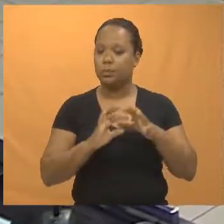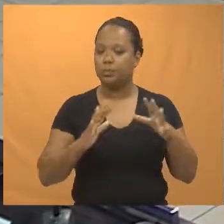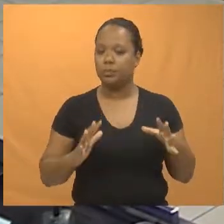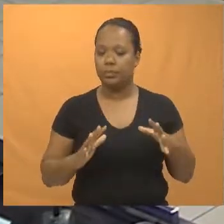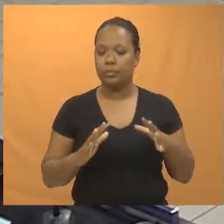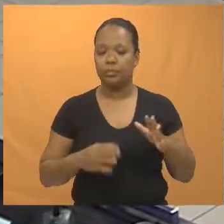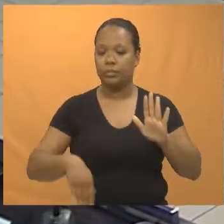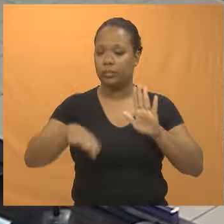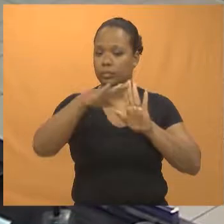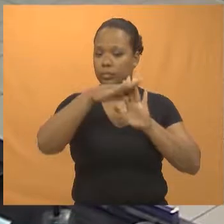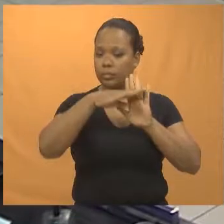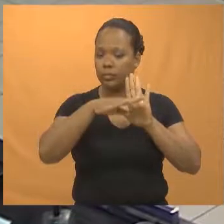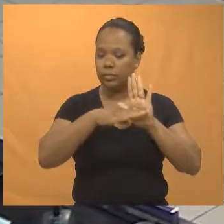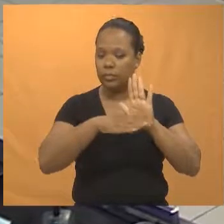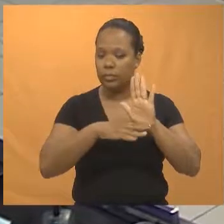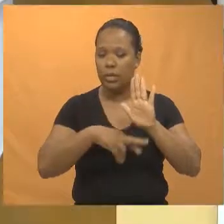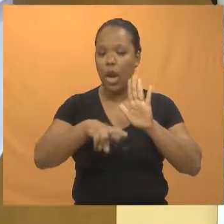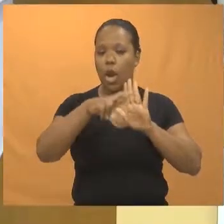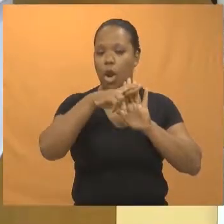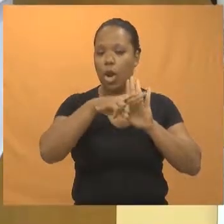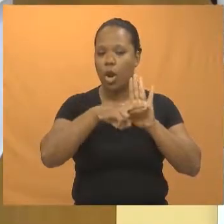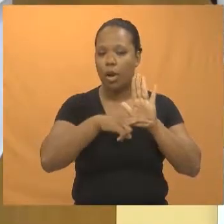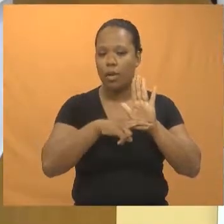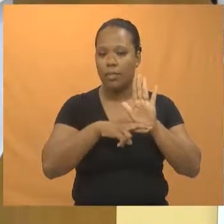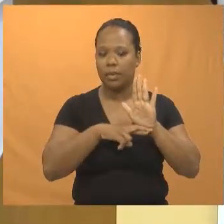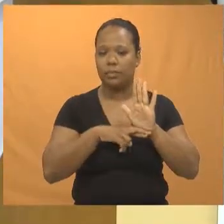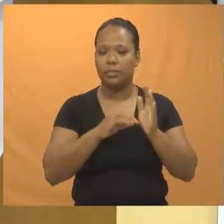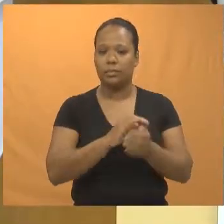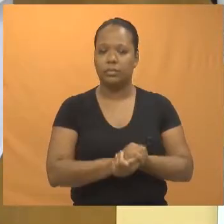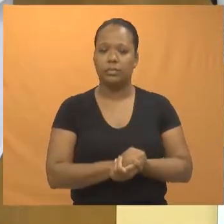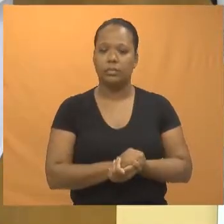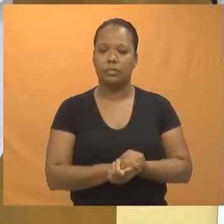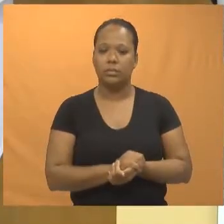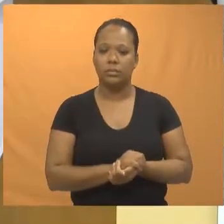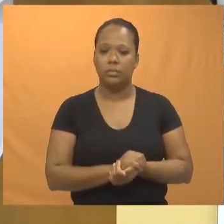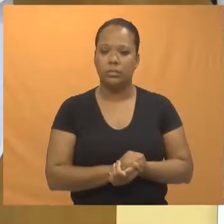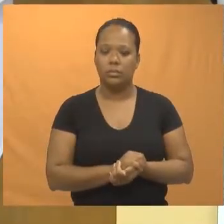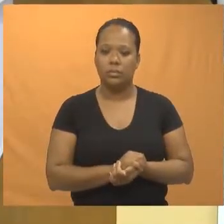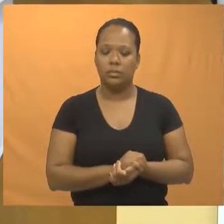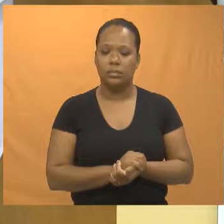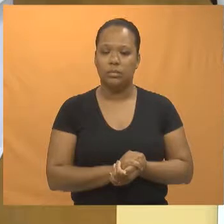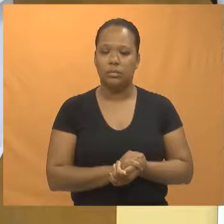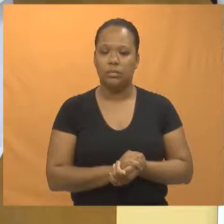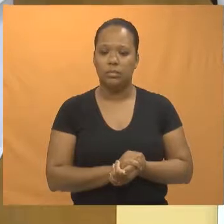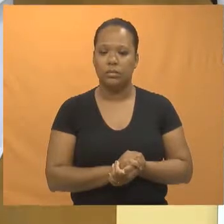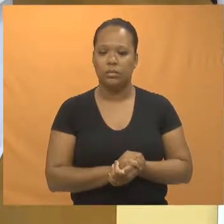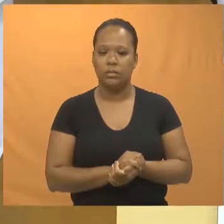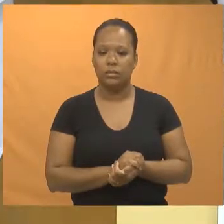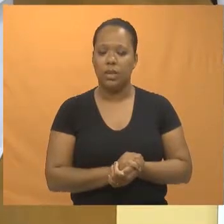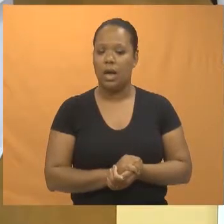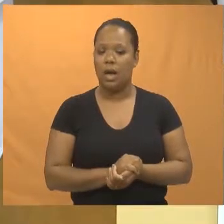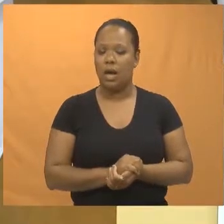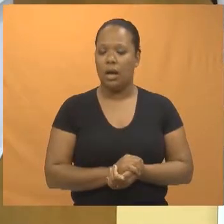procedimentos, estabelece critérios e normas para o licenciamento ambiental de empreendimentos e